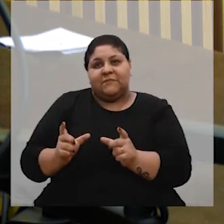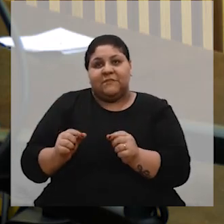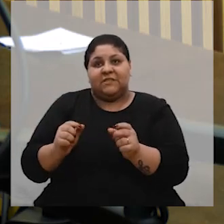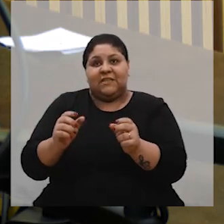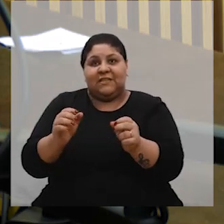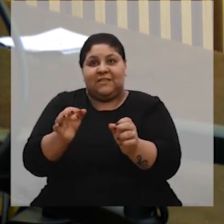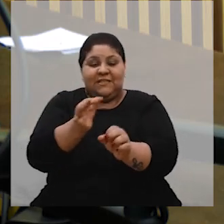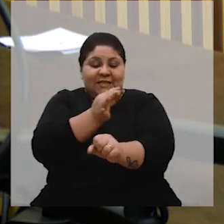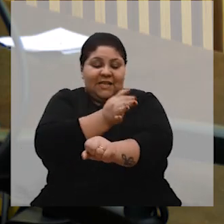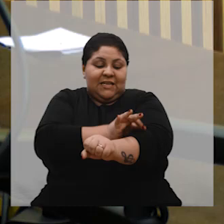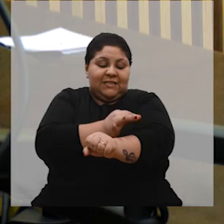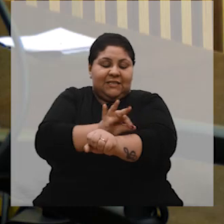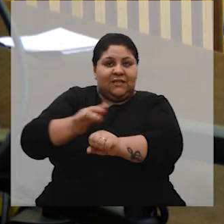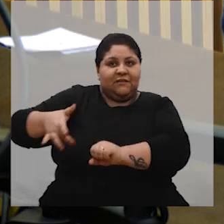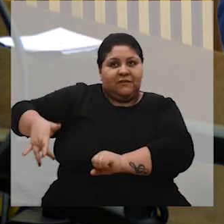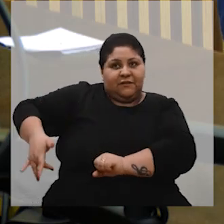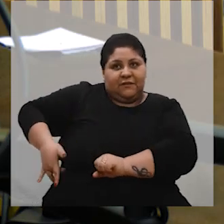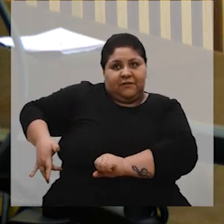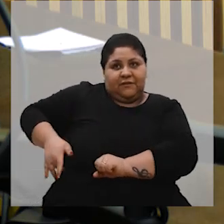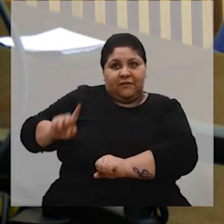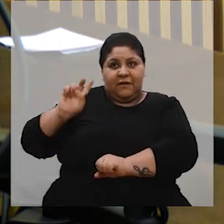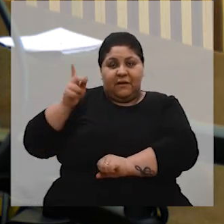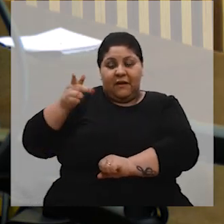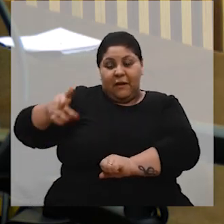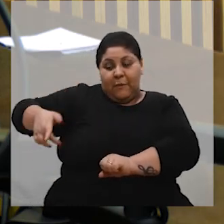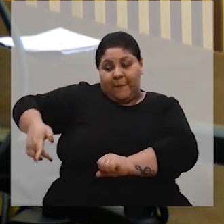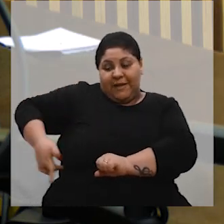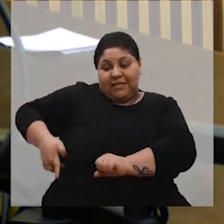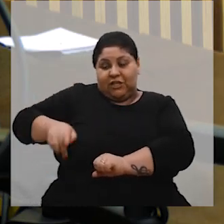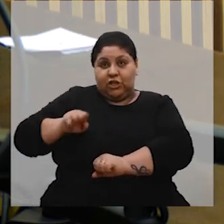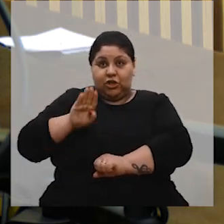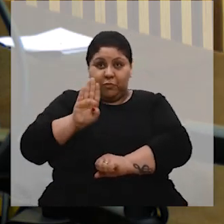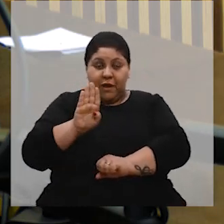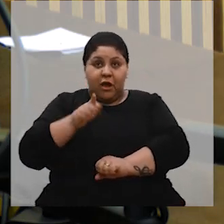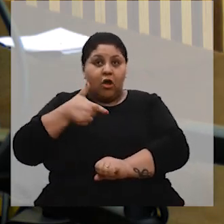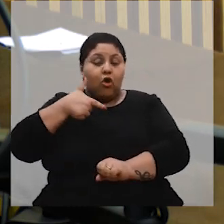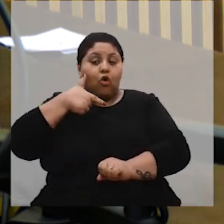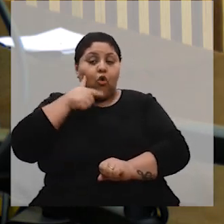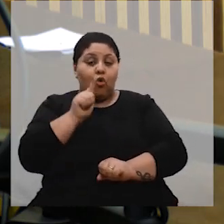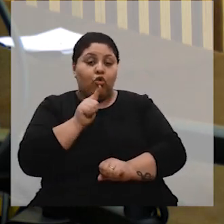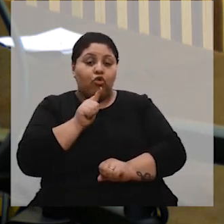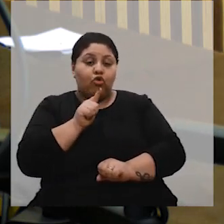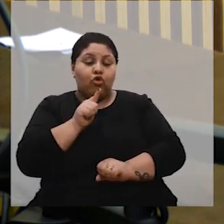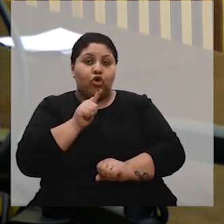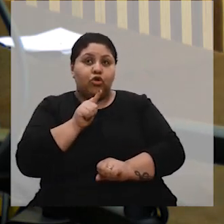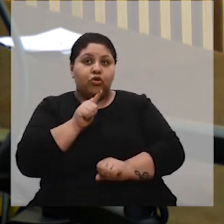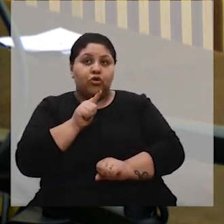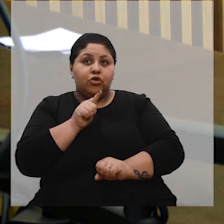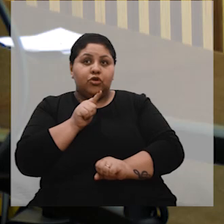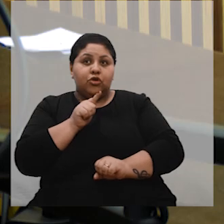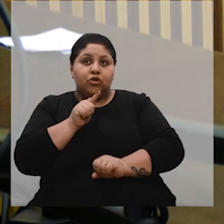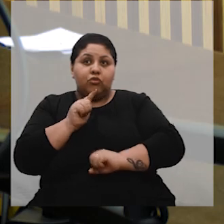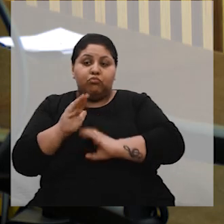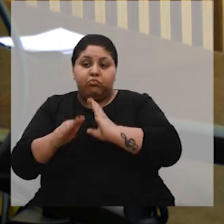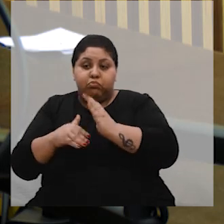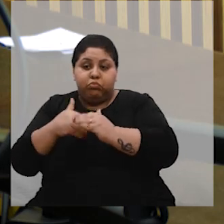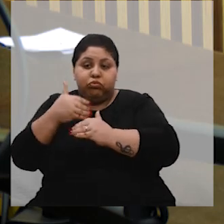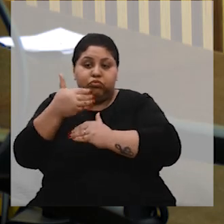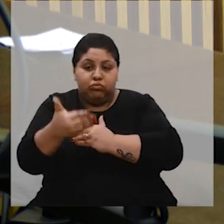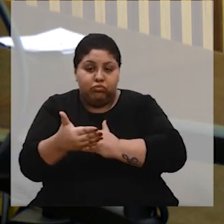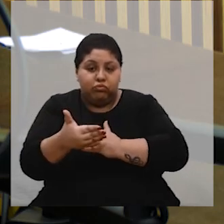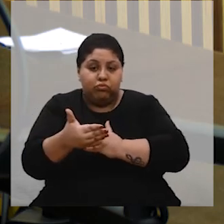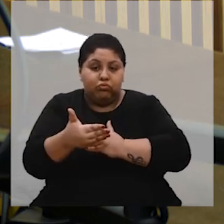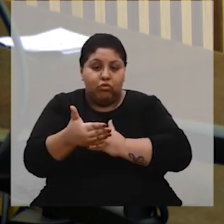câncer nas células do fígado. A hepatite B, por exemplo, ela consegue, inclusive, passar esse estágio da